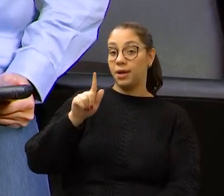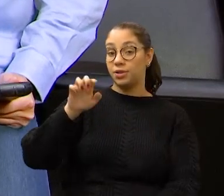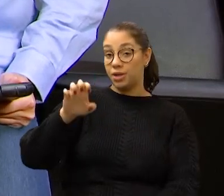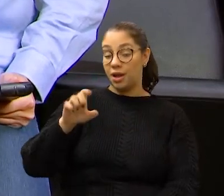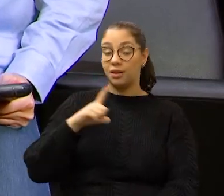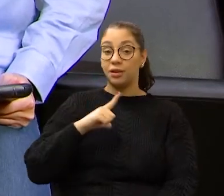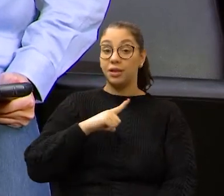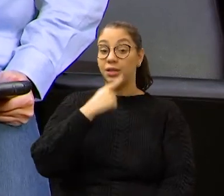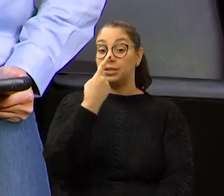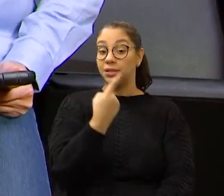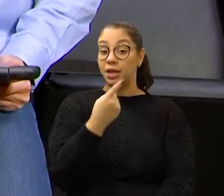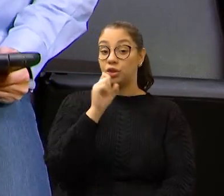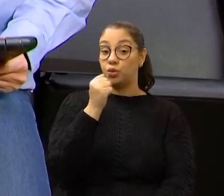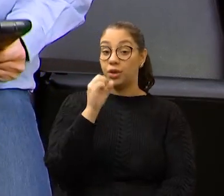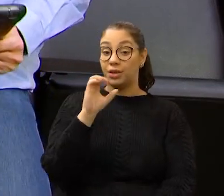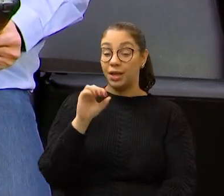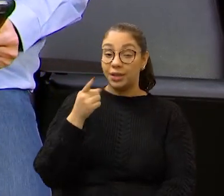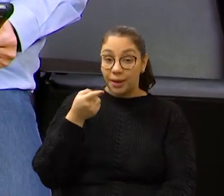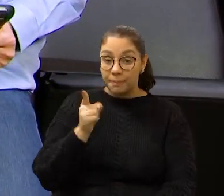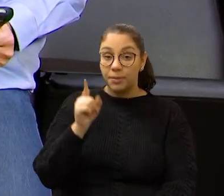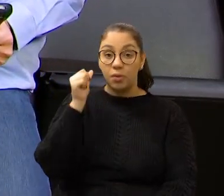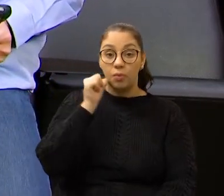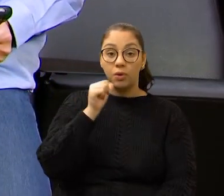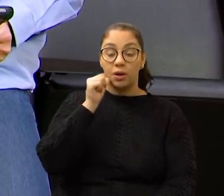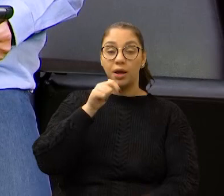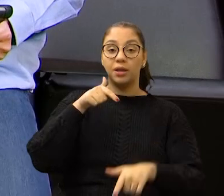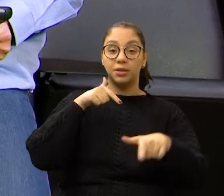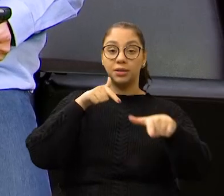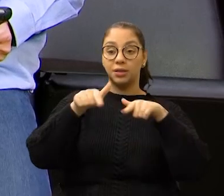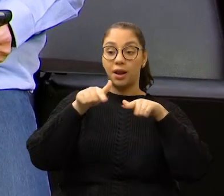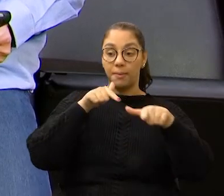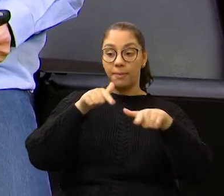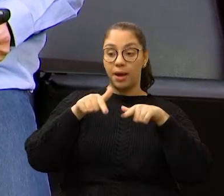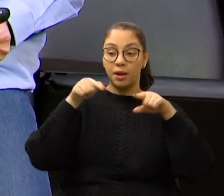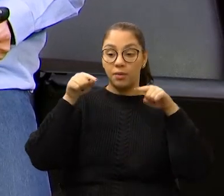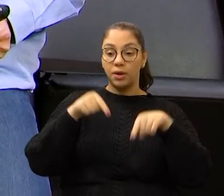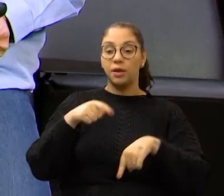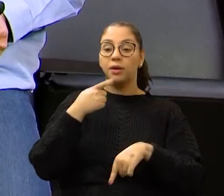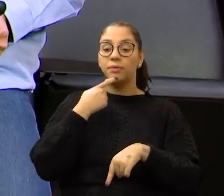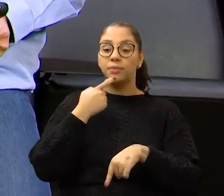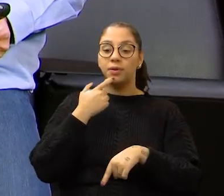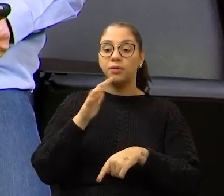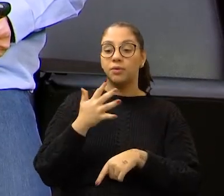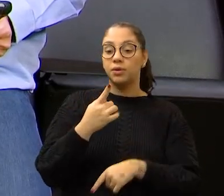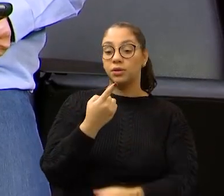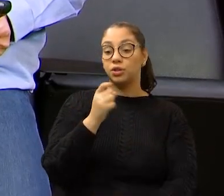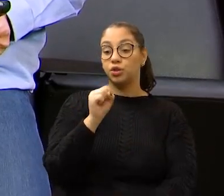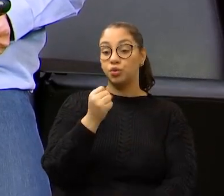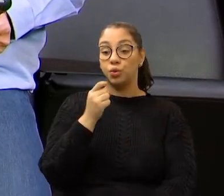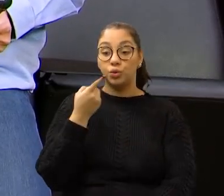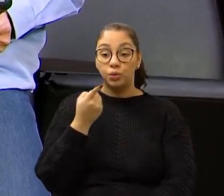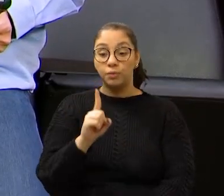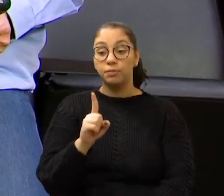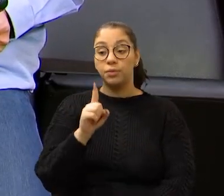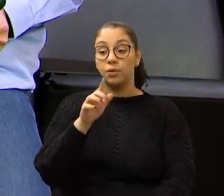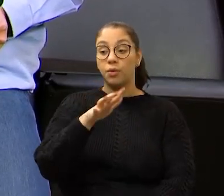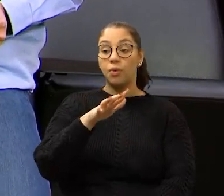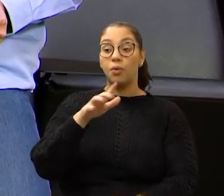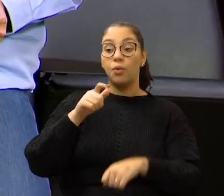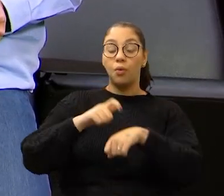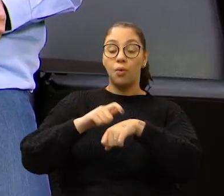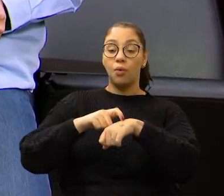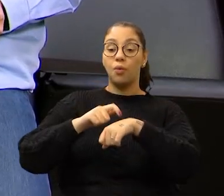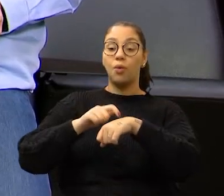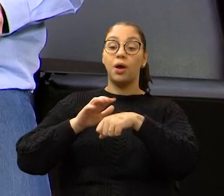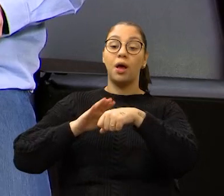IBGE, cerca de 180 mil mulheres trabalham aqui no município de Campinas. Deste total, aproximadamente 18 mil